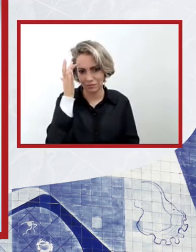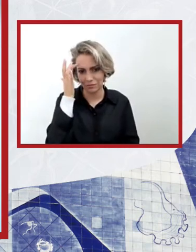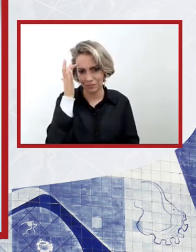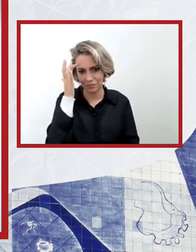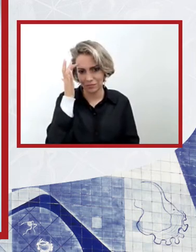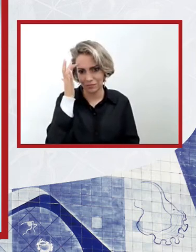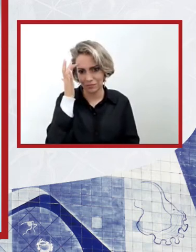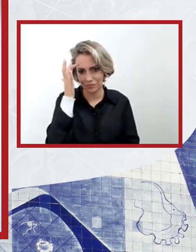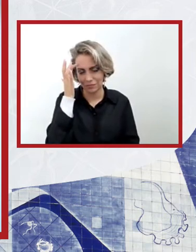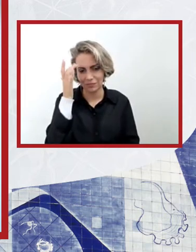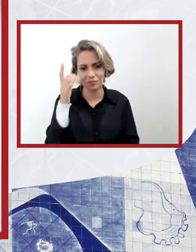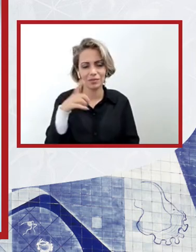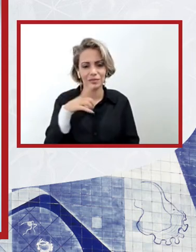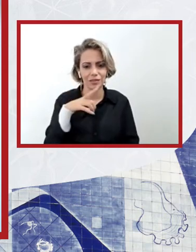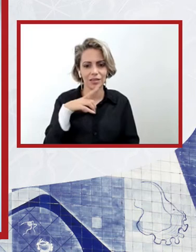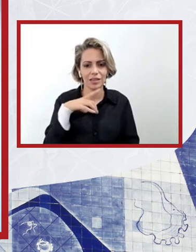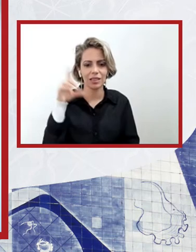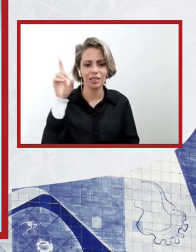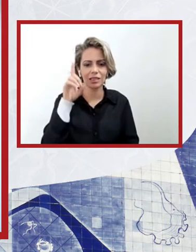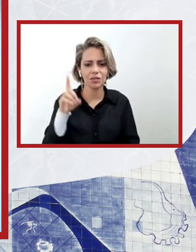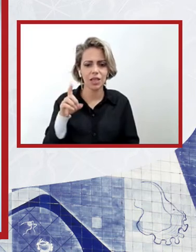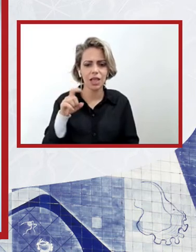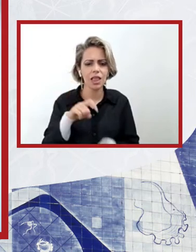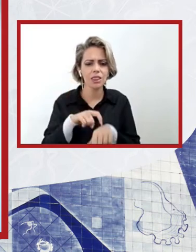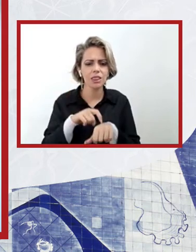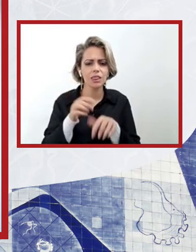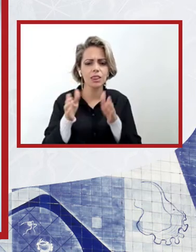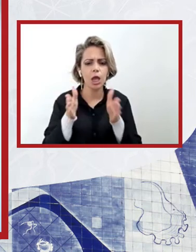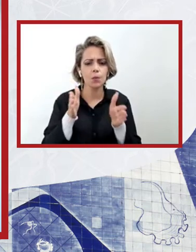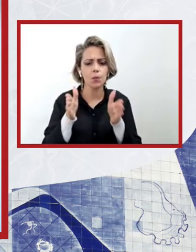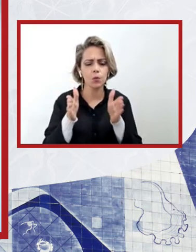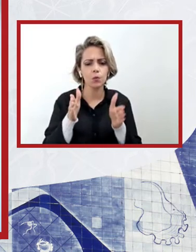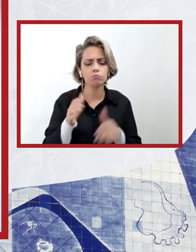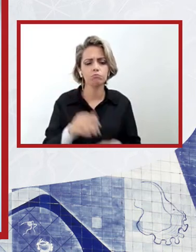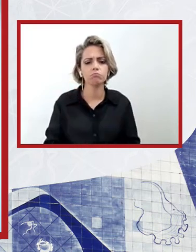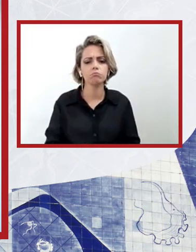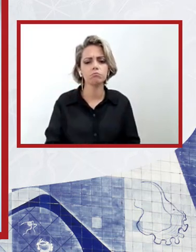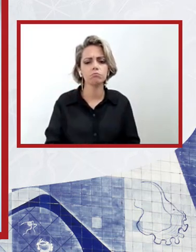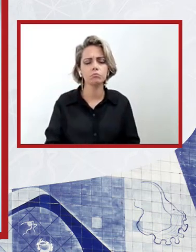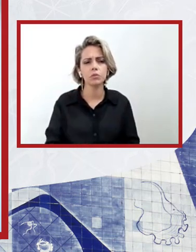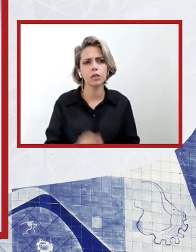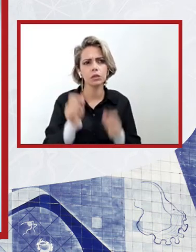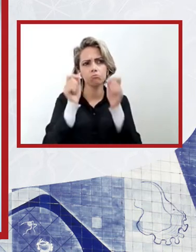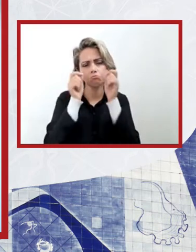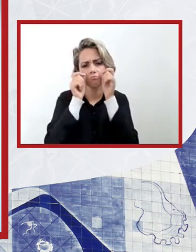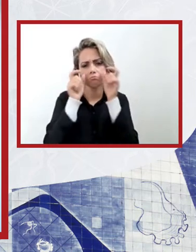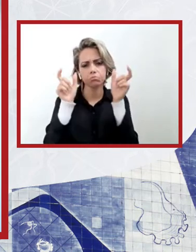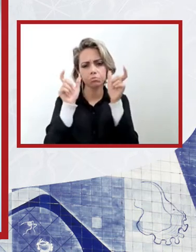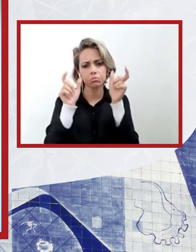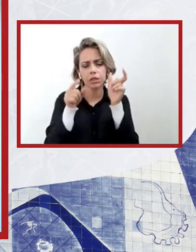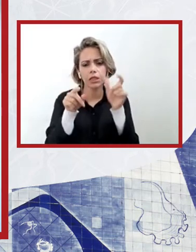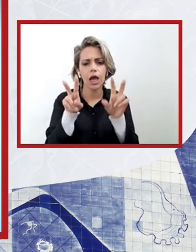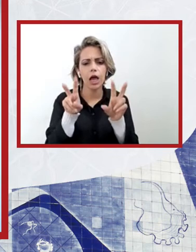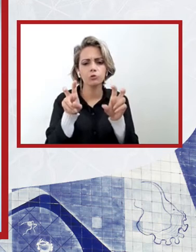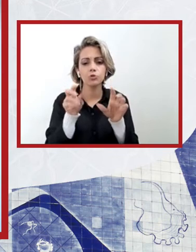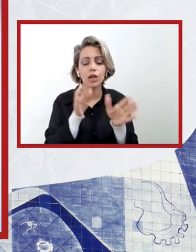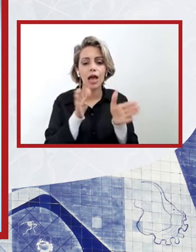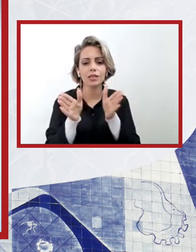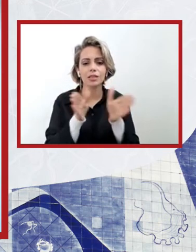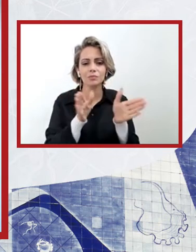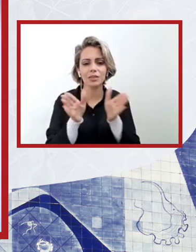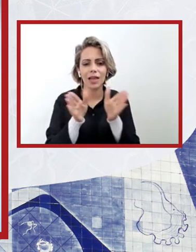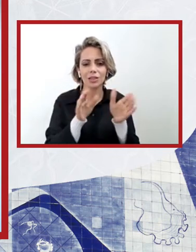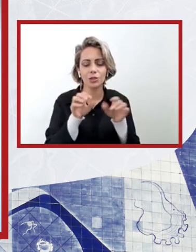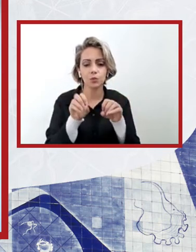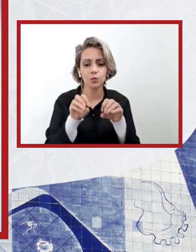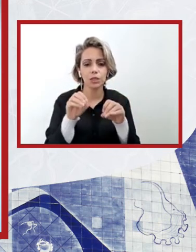que teve uma deficiência temporária e se despertou para essa questão da acessibilidade no ensino superior